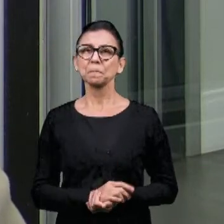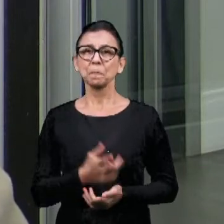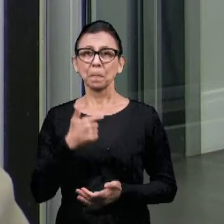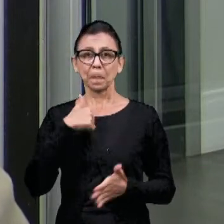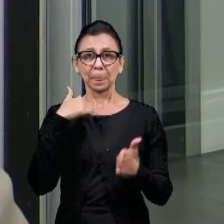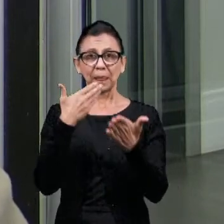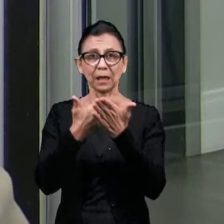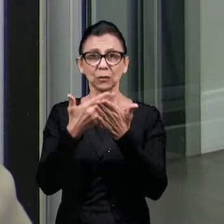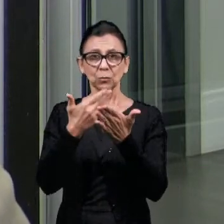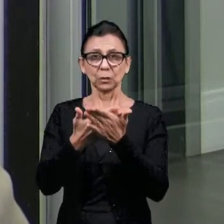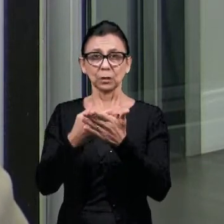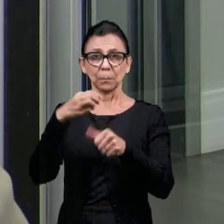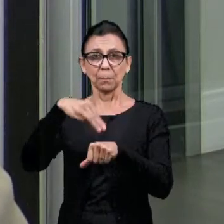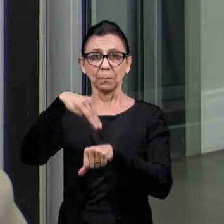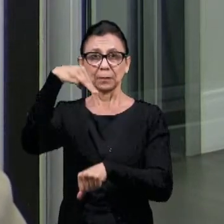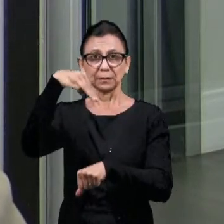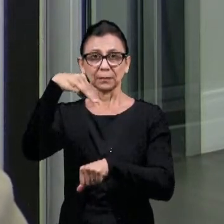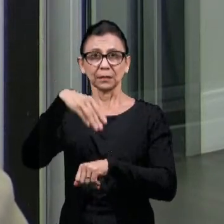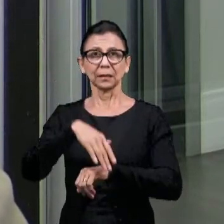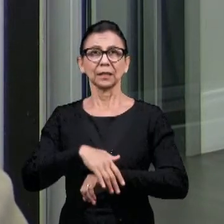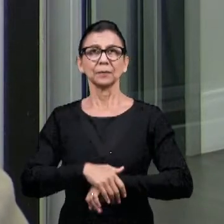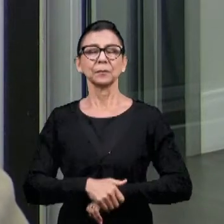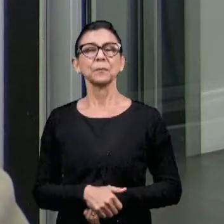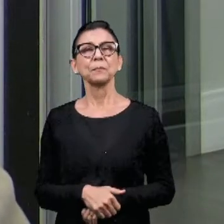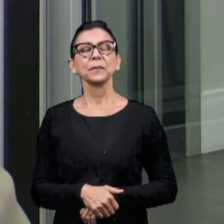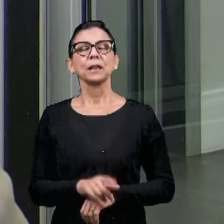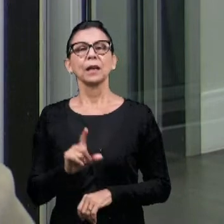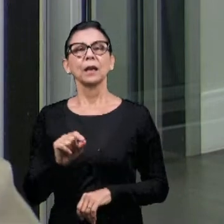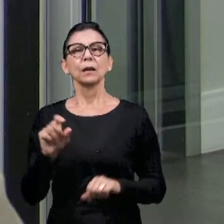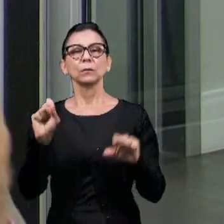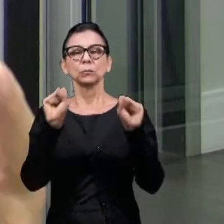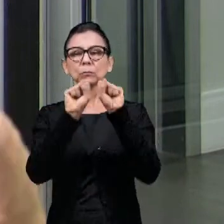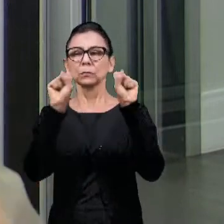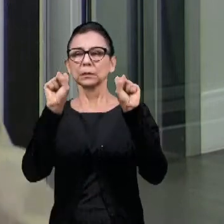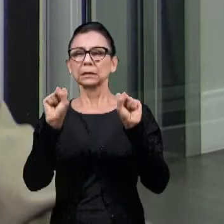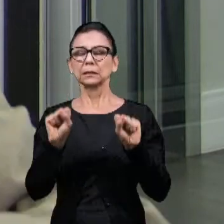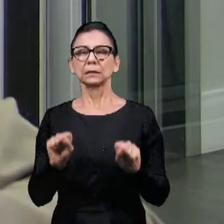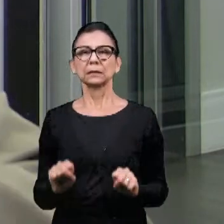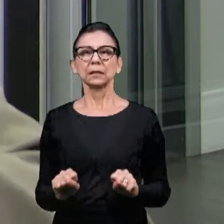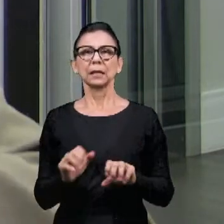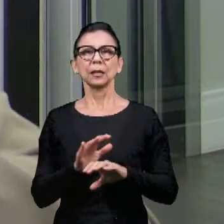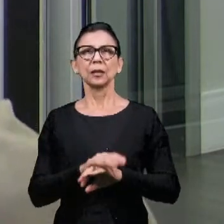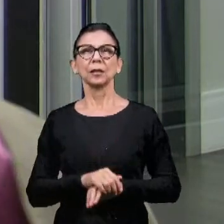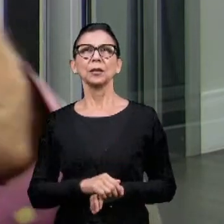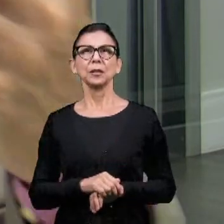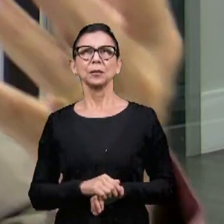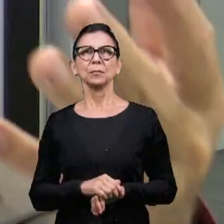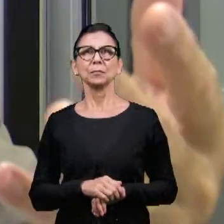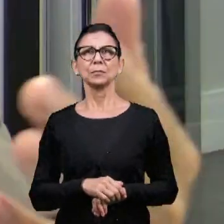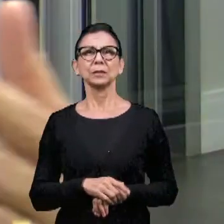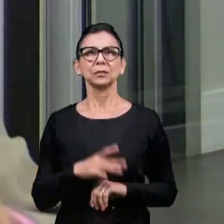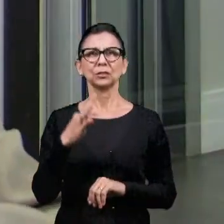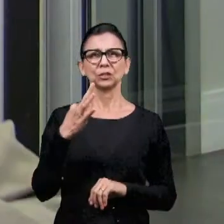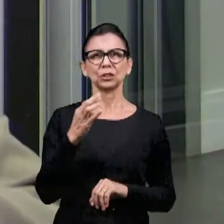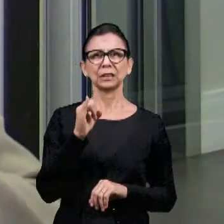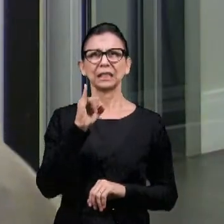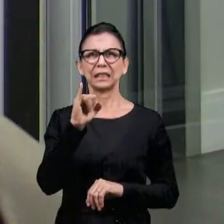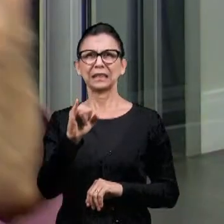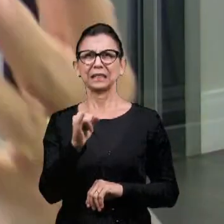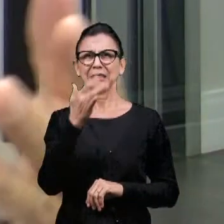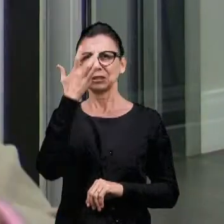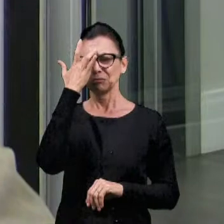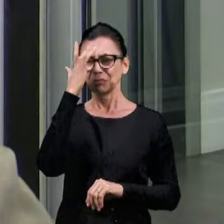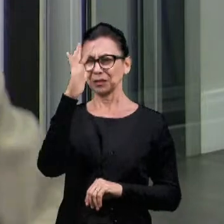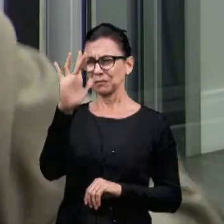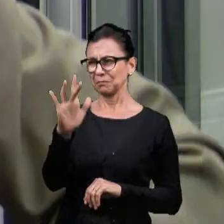no mestrado um sistema de informação, era tudo muito novo, a gente não sabia muito como